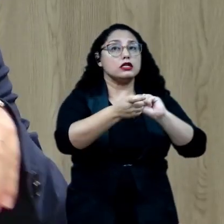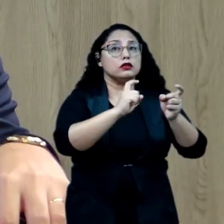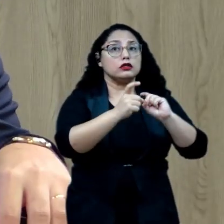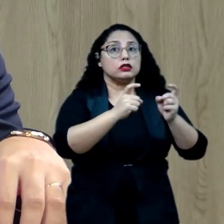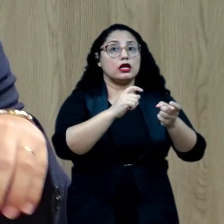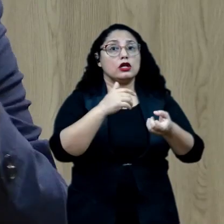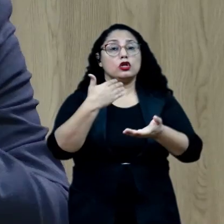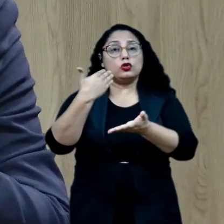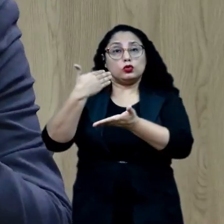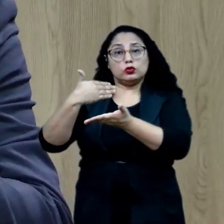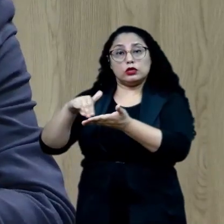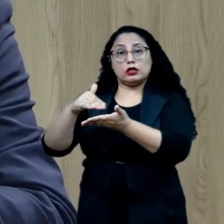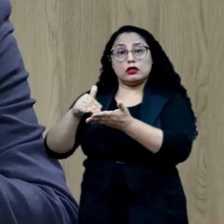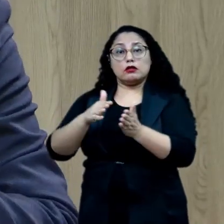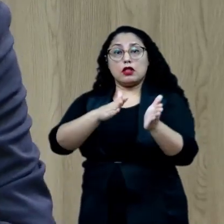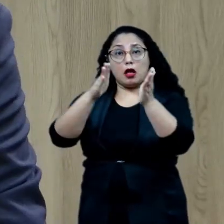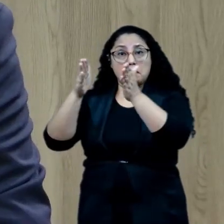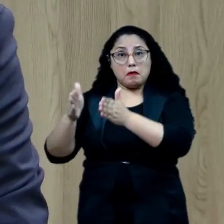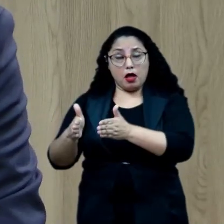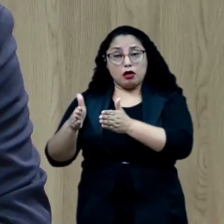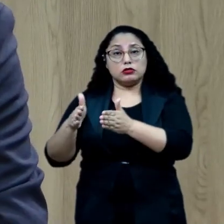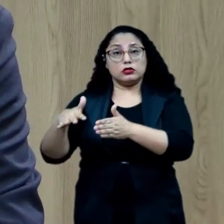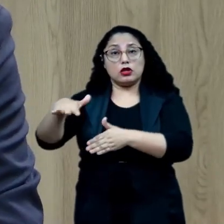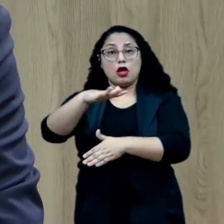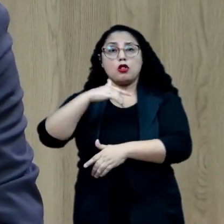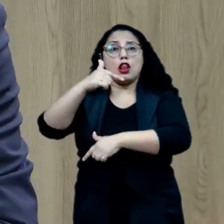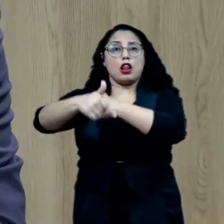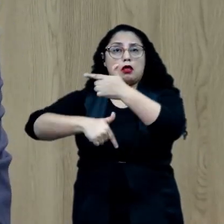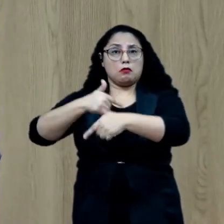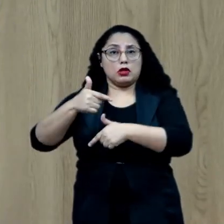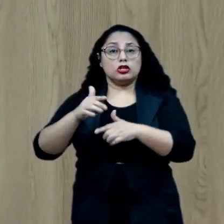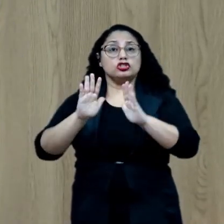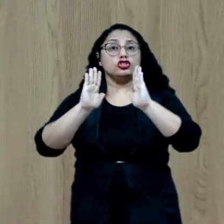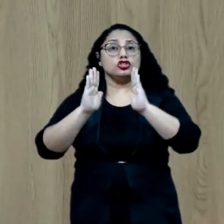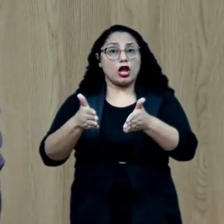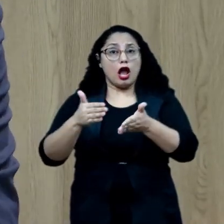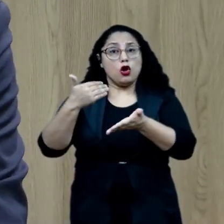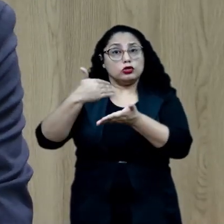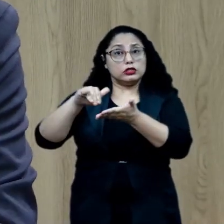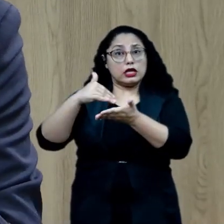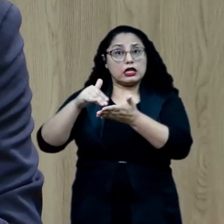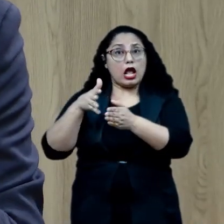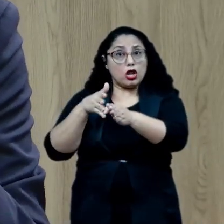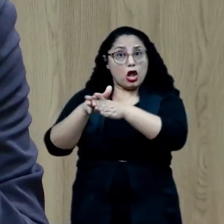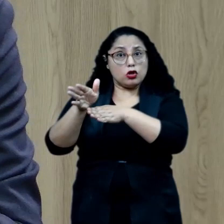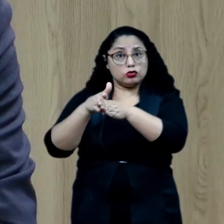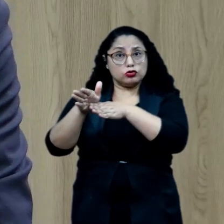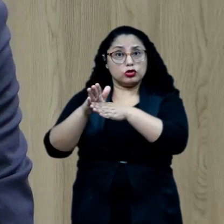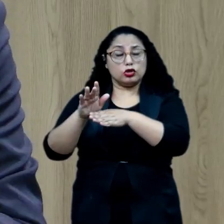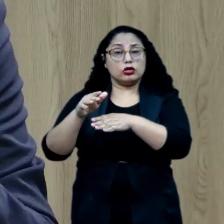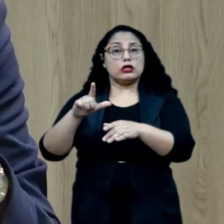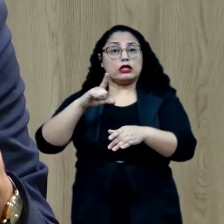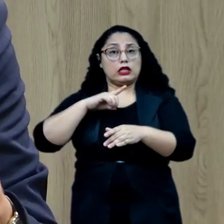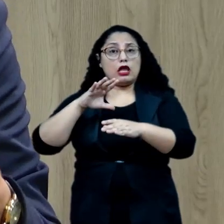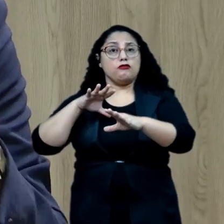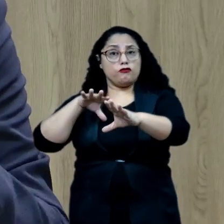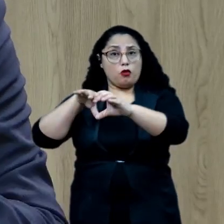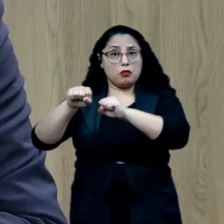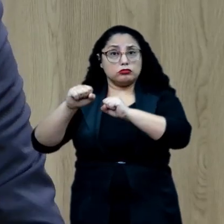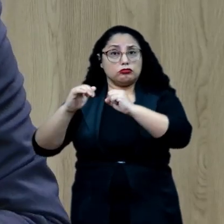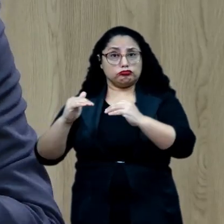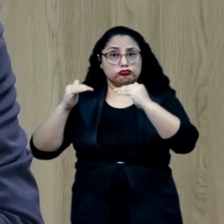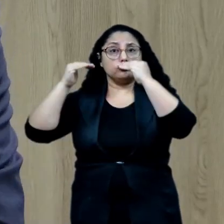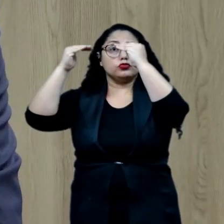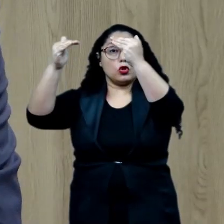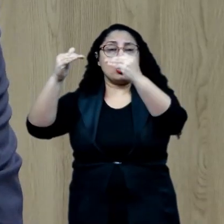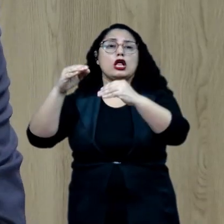no secretariado, na parte ali operacional. Já o secretário executivo, que é o que possui graduação,